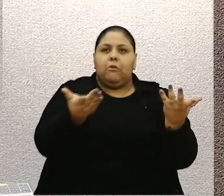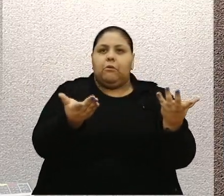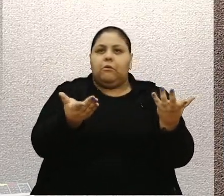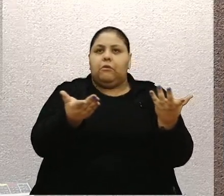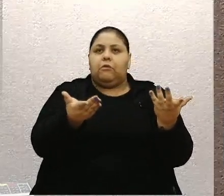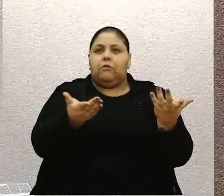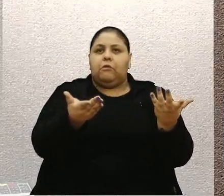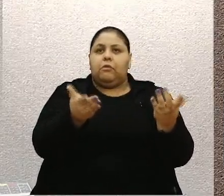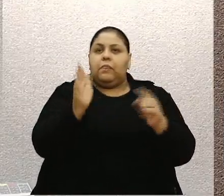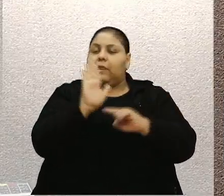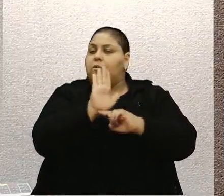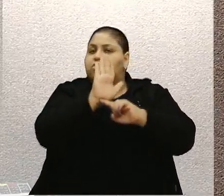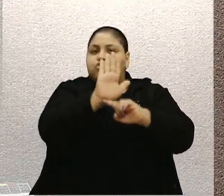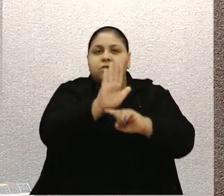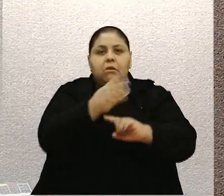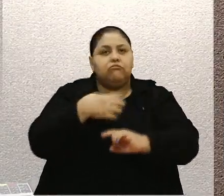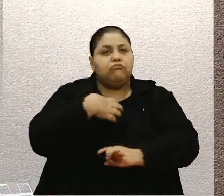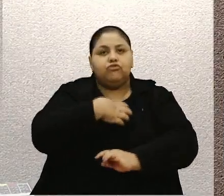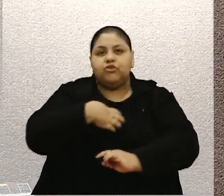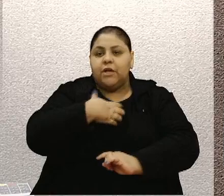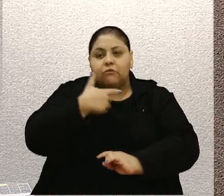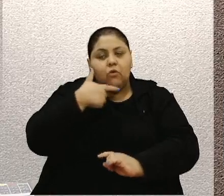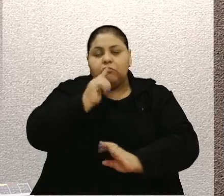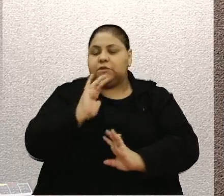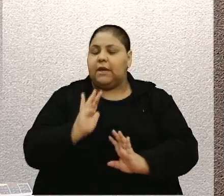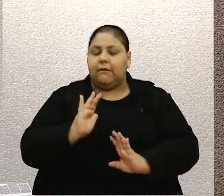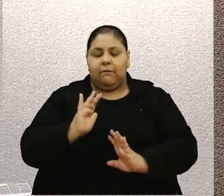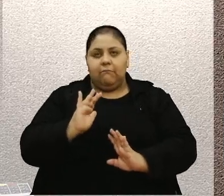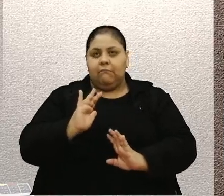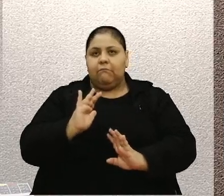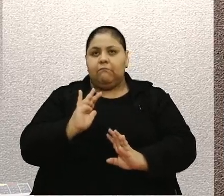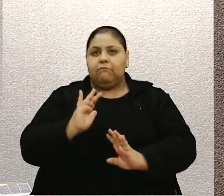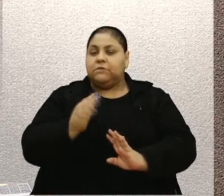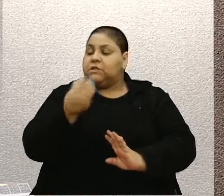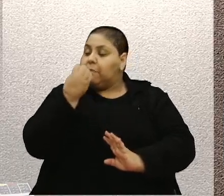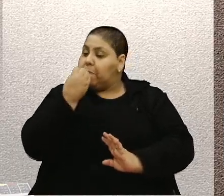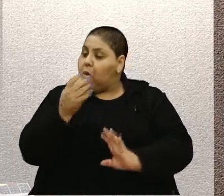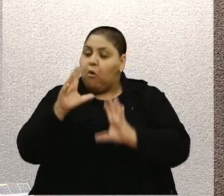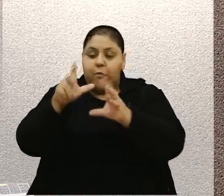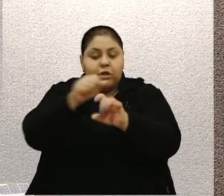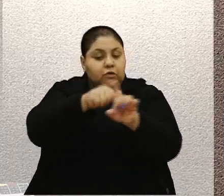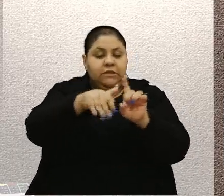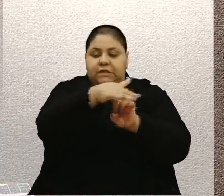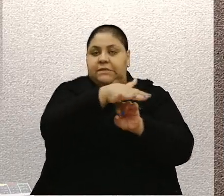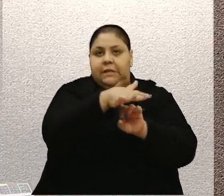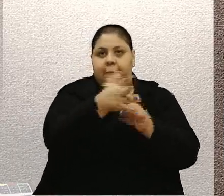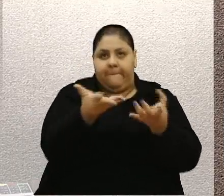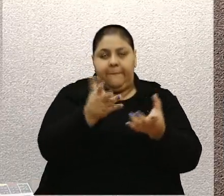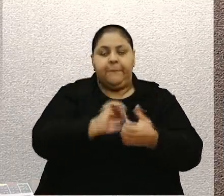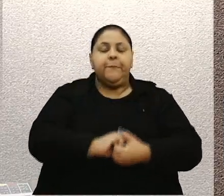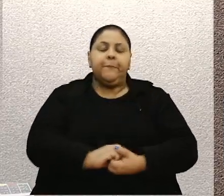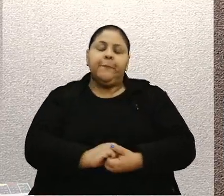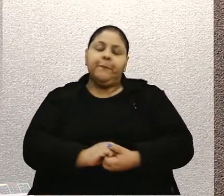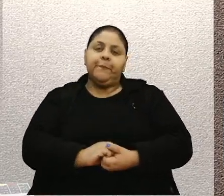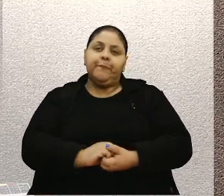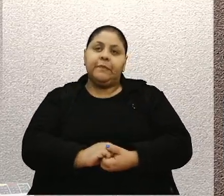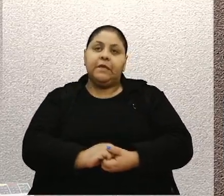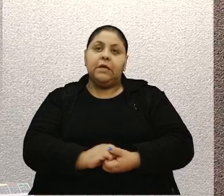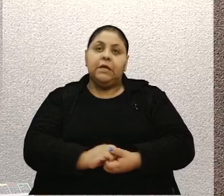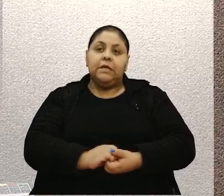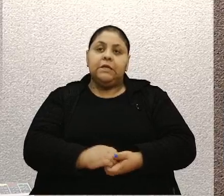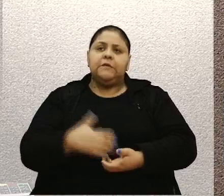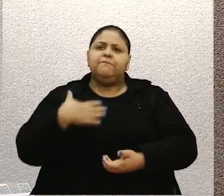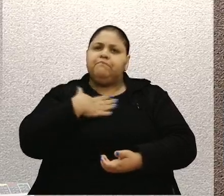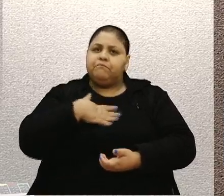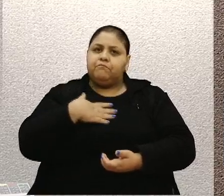estão ajudando da forma que podem. Isso é muito benéfico para toda a nossa sociedade. E nesse sentido, gostaria aqui